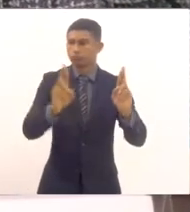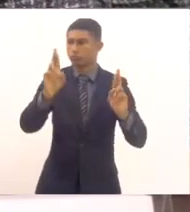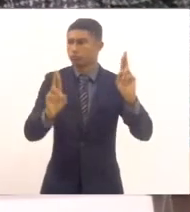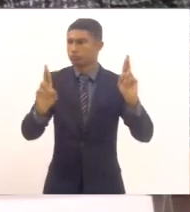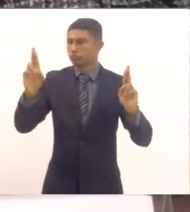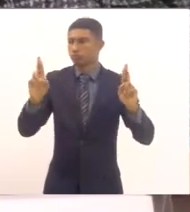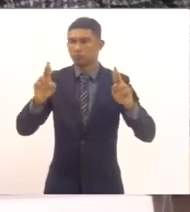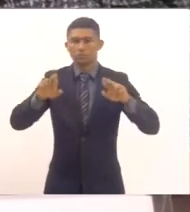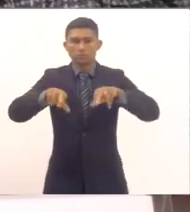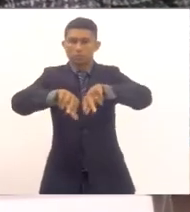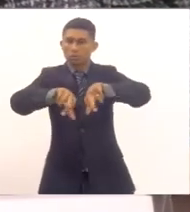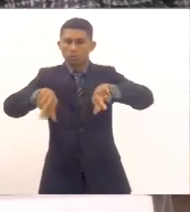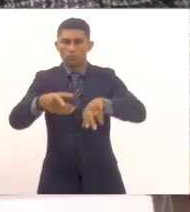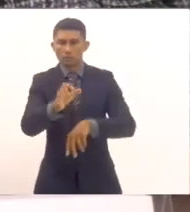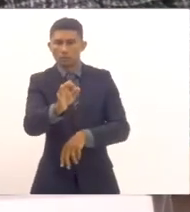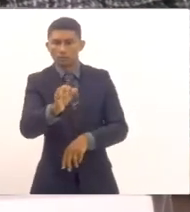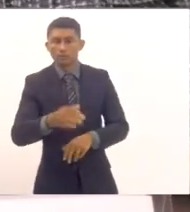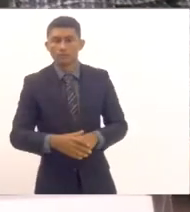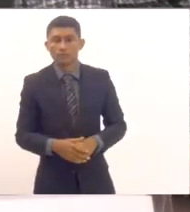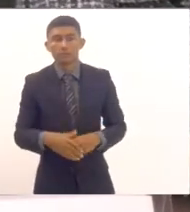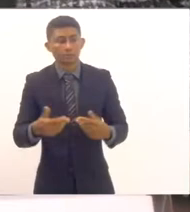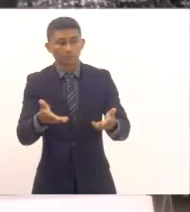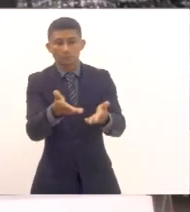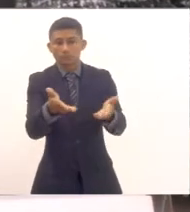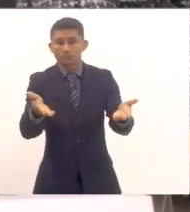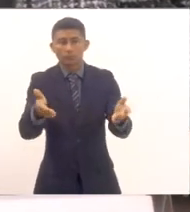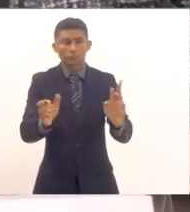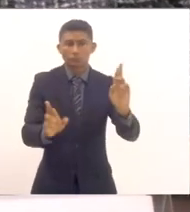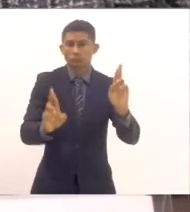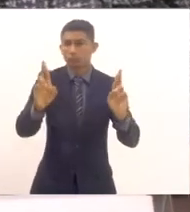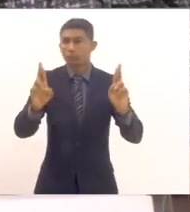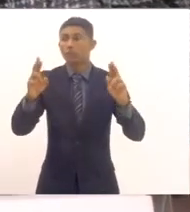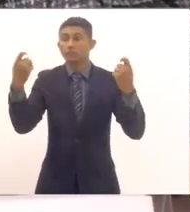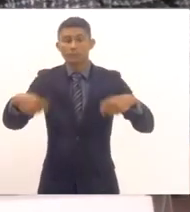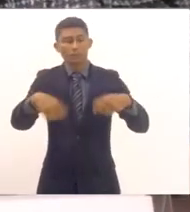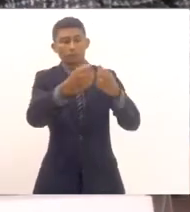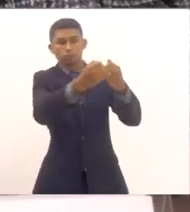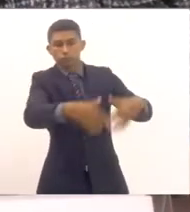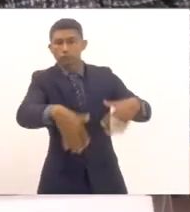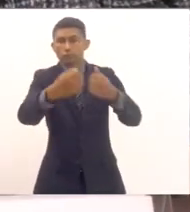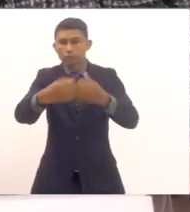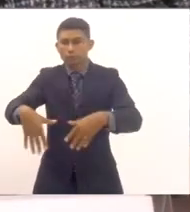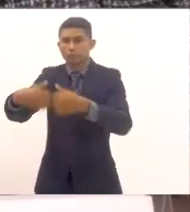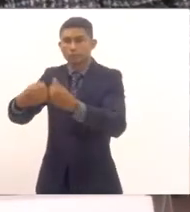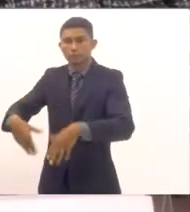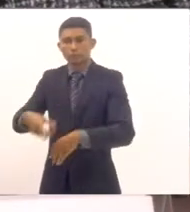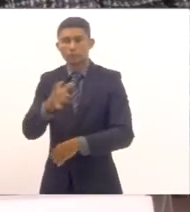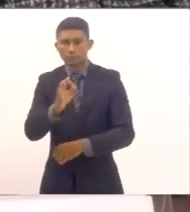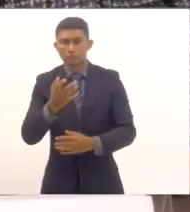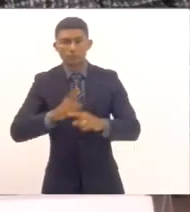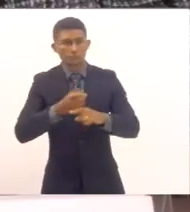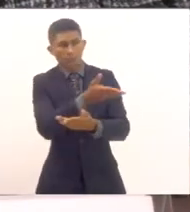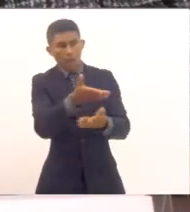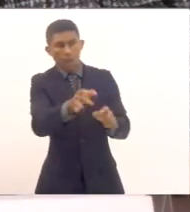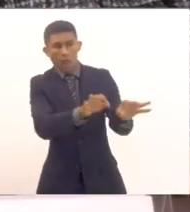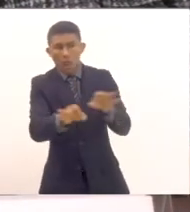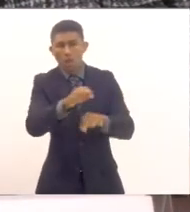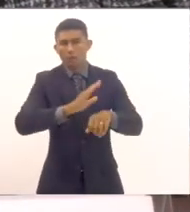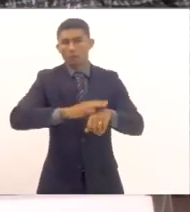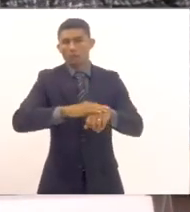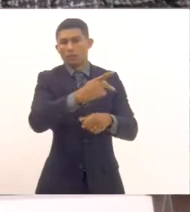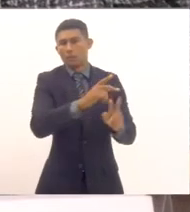e esses comandos é que tem que ter prejuízo por tá e calções se assa